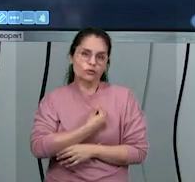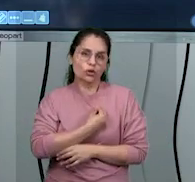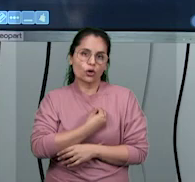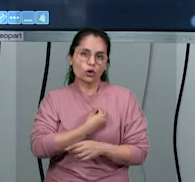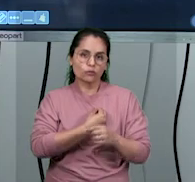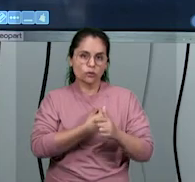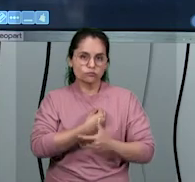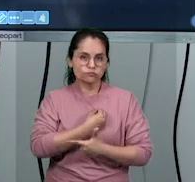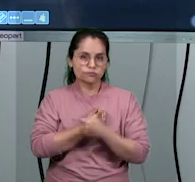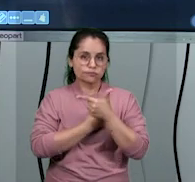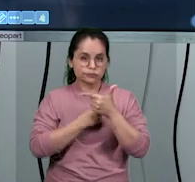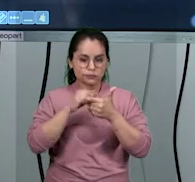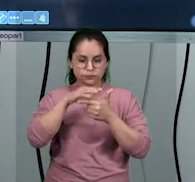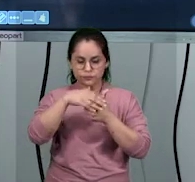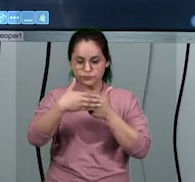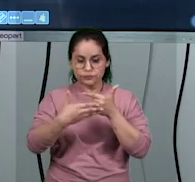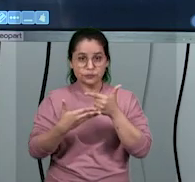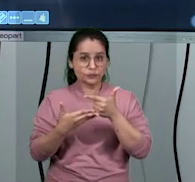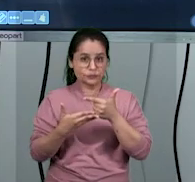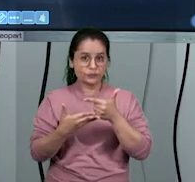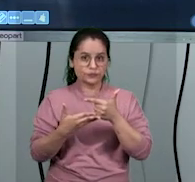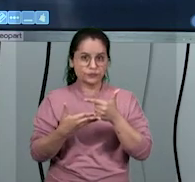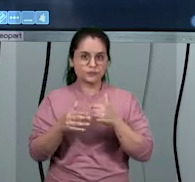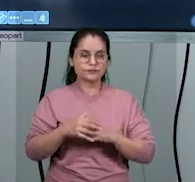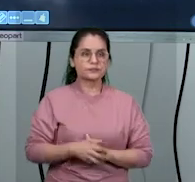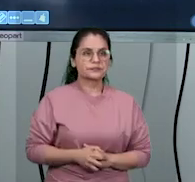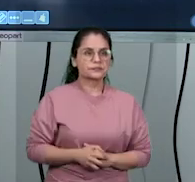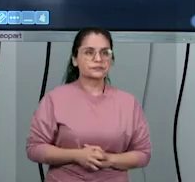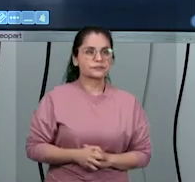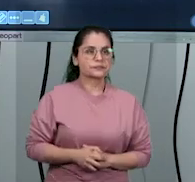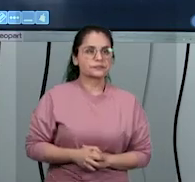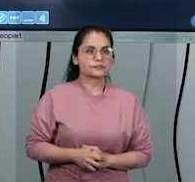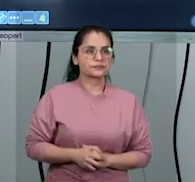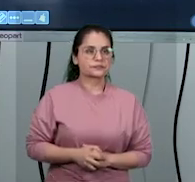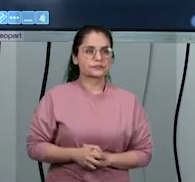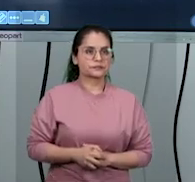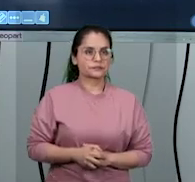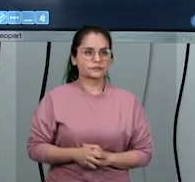sistema reprodutor masculino.